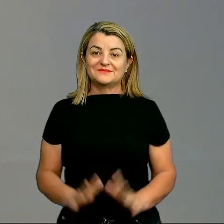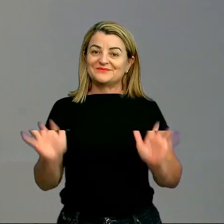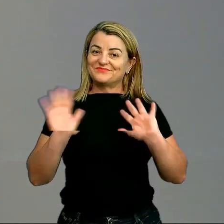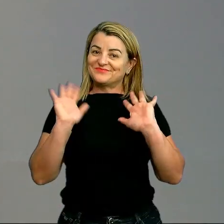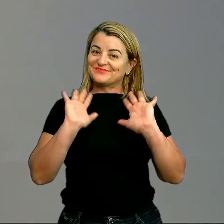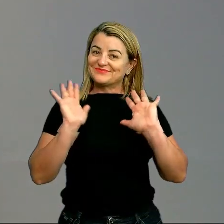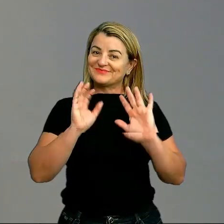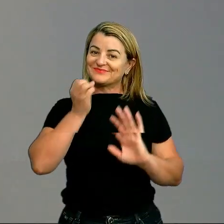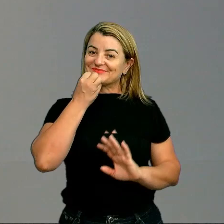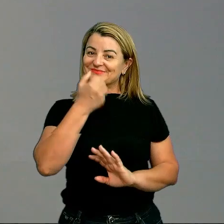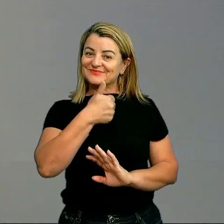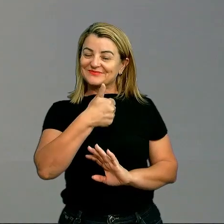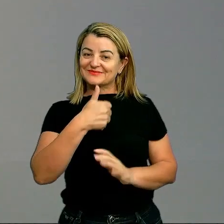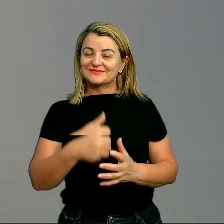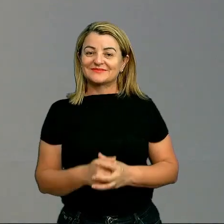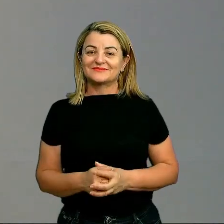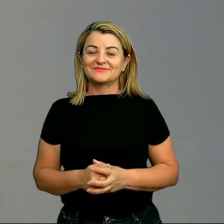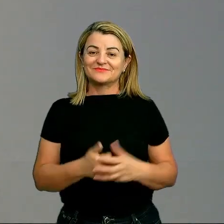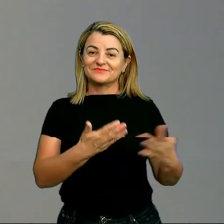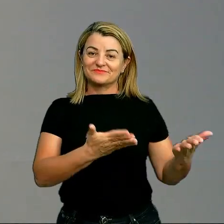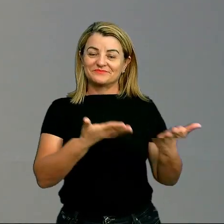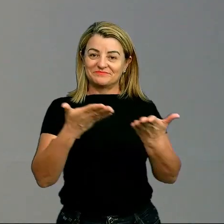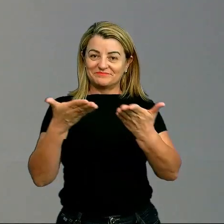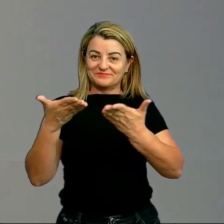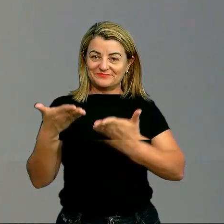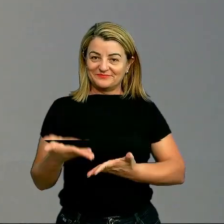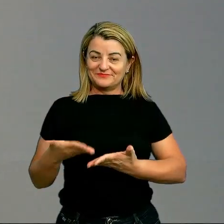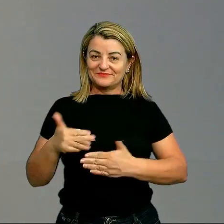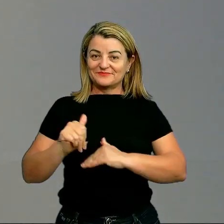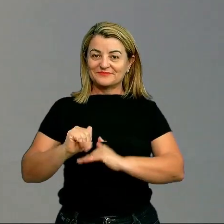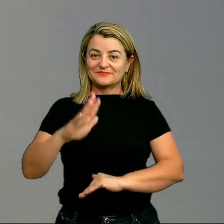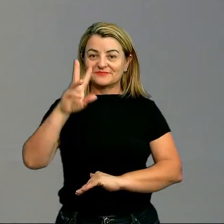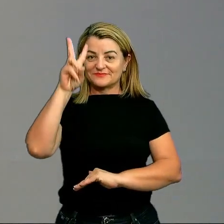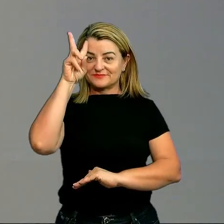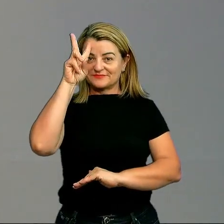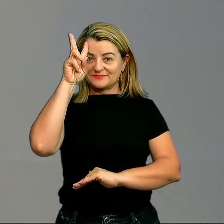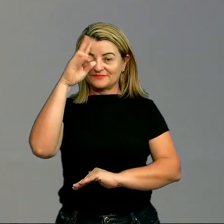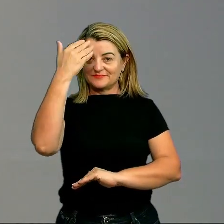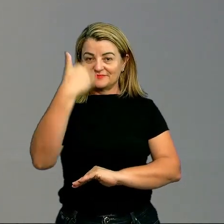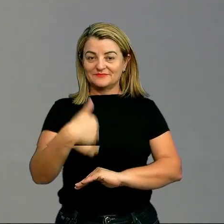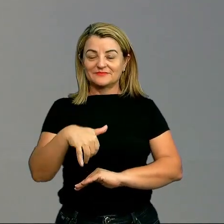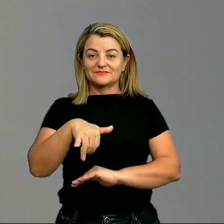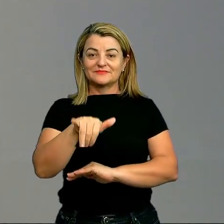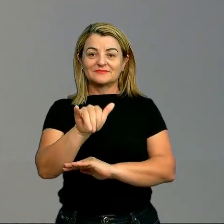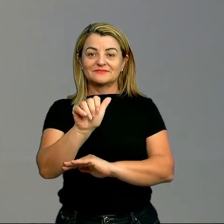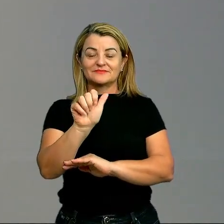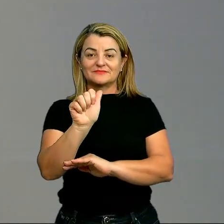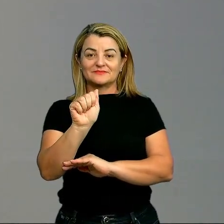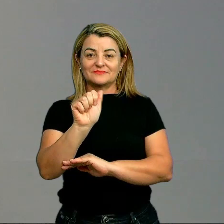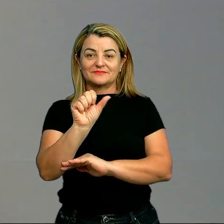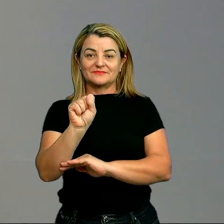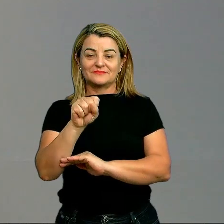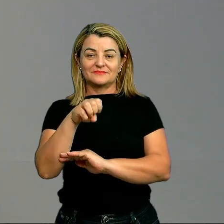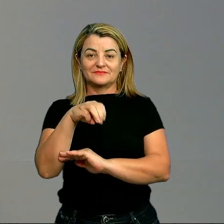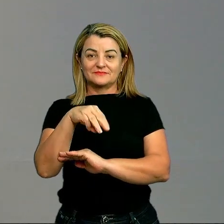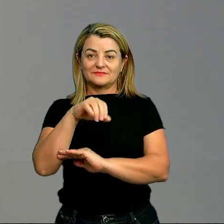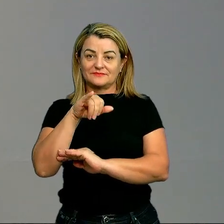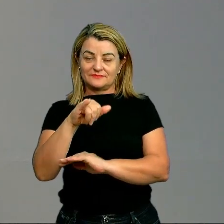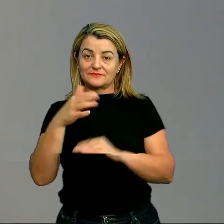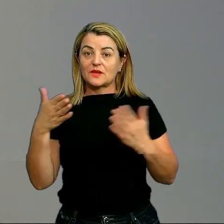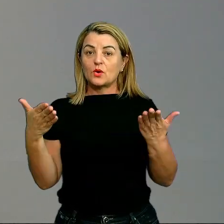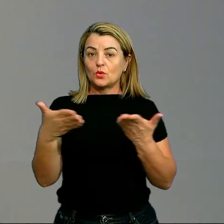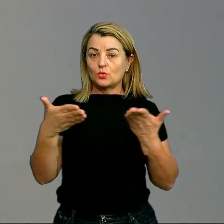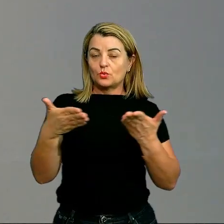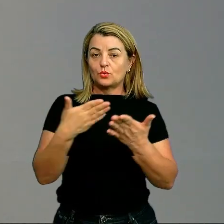Oi, estudante, tudo bem? Bem-vindo a mais uma aula de História. Eu sou a professora Yasmin e hoje a nossa aula